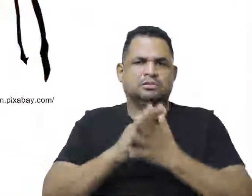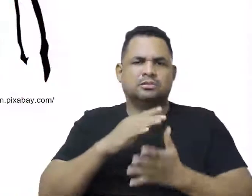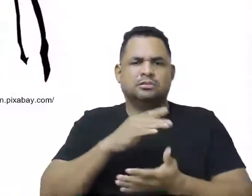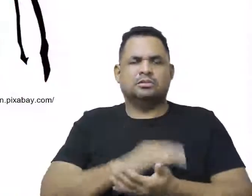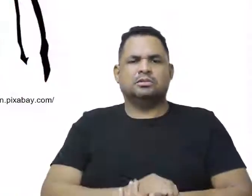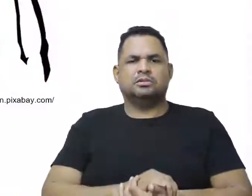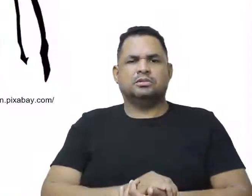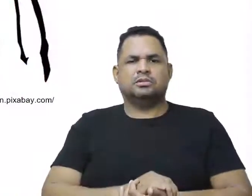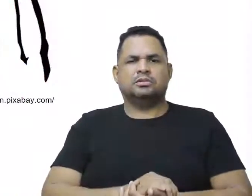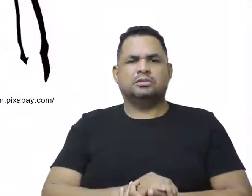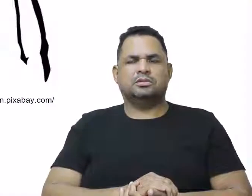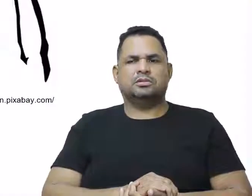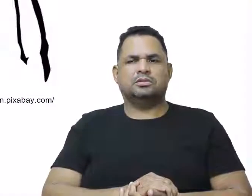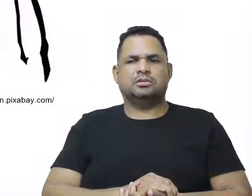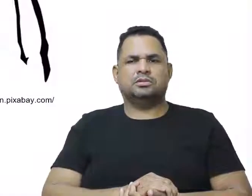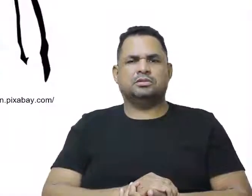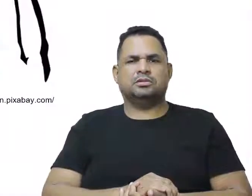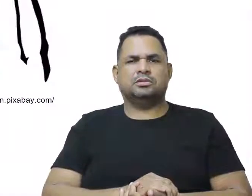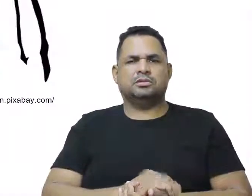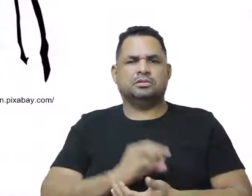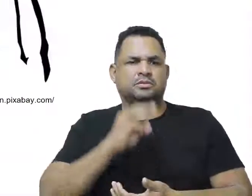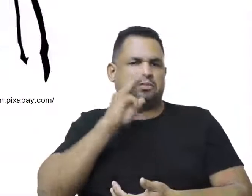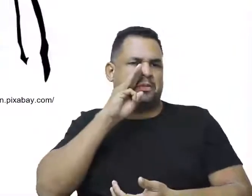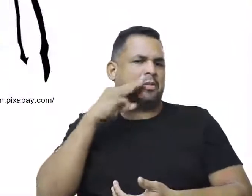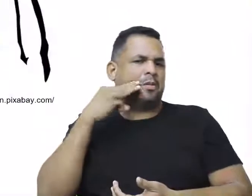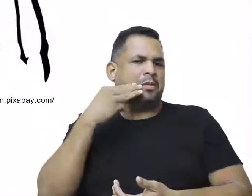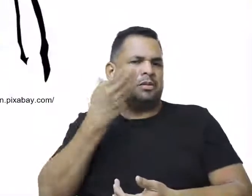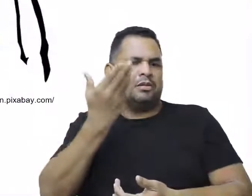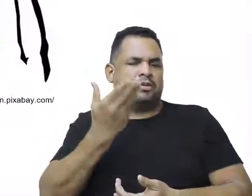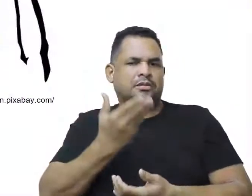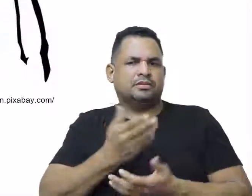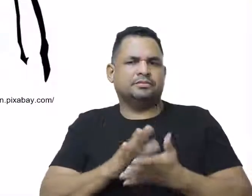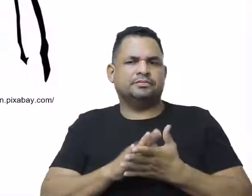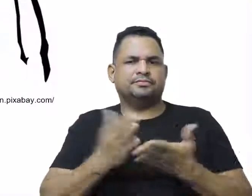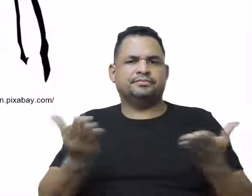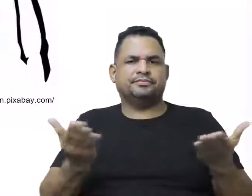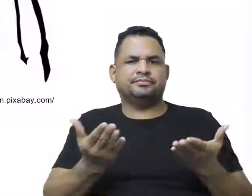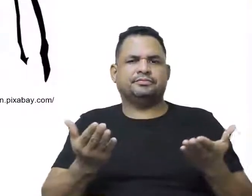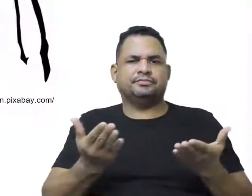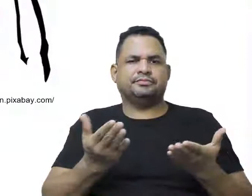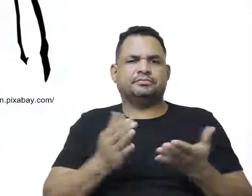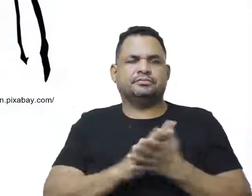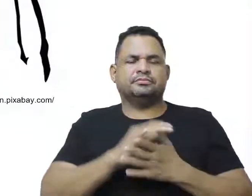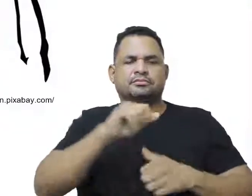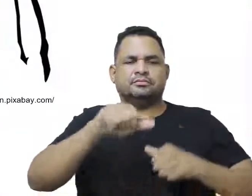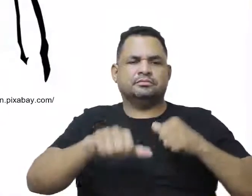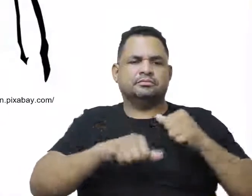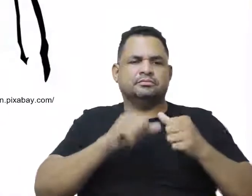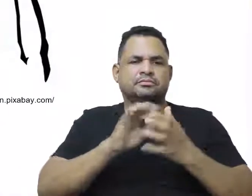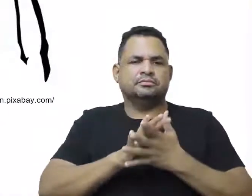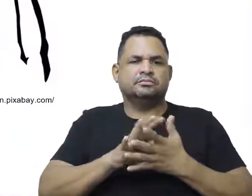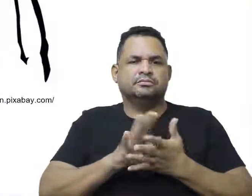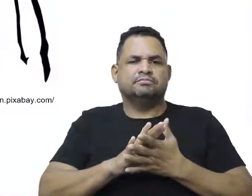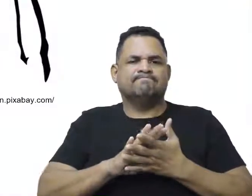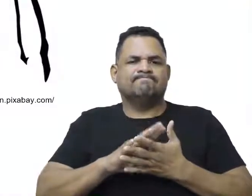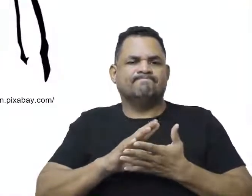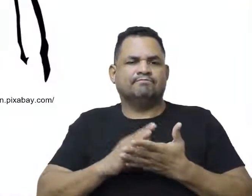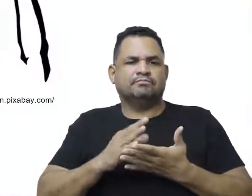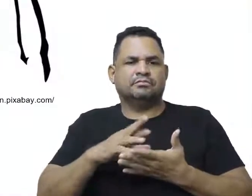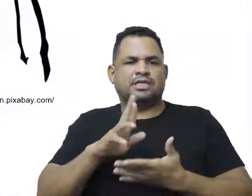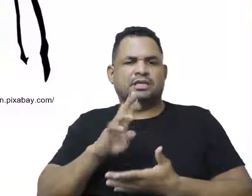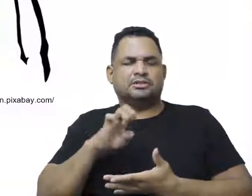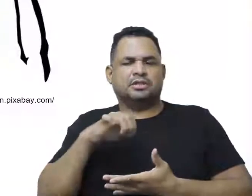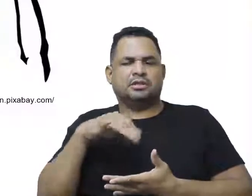positivo e aqui o Marcos que via a transformação através de um radicalismo